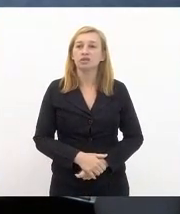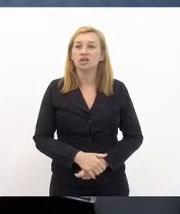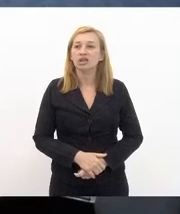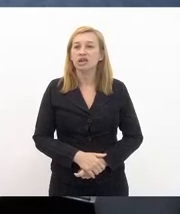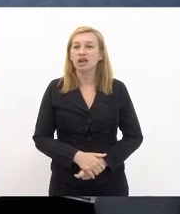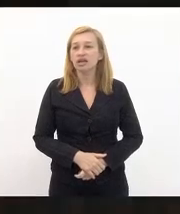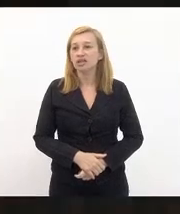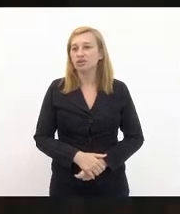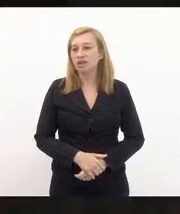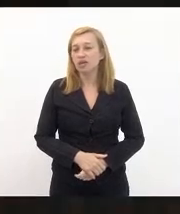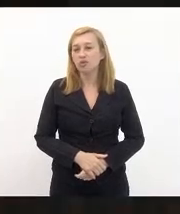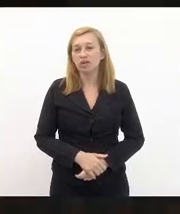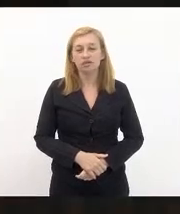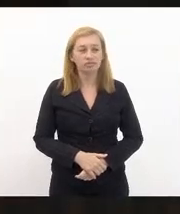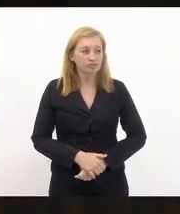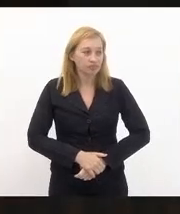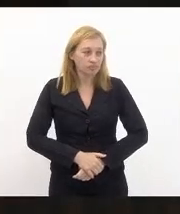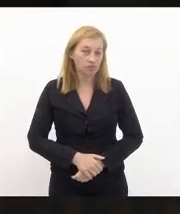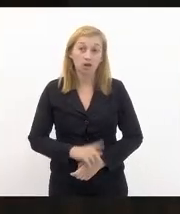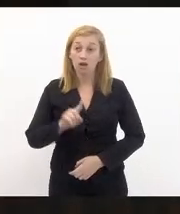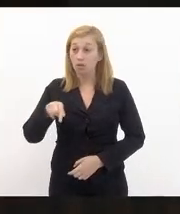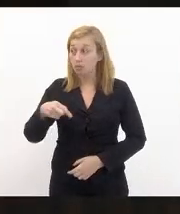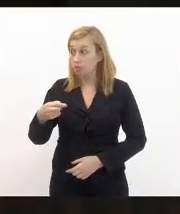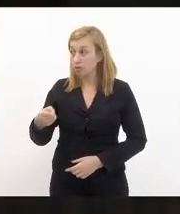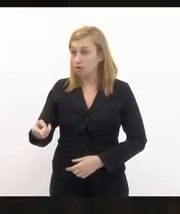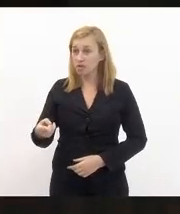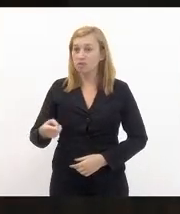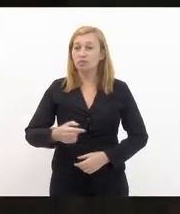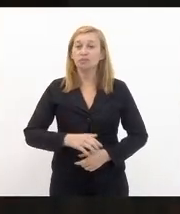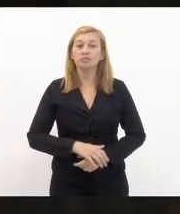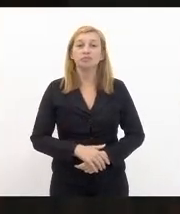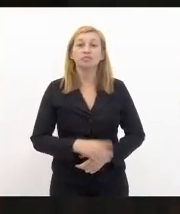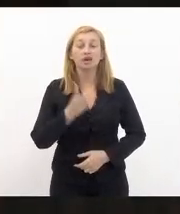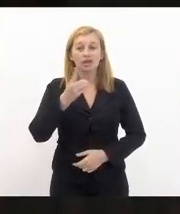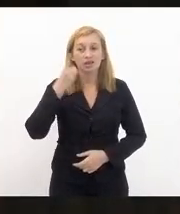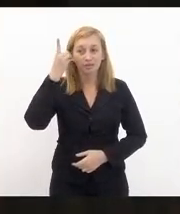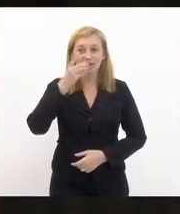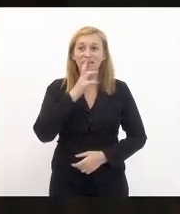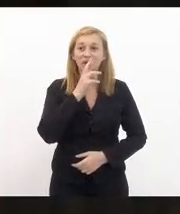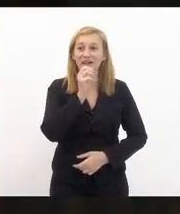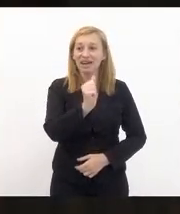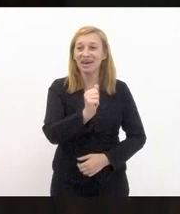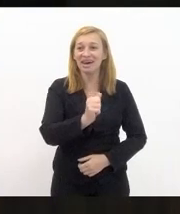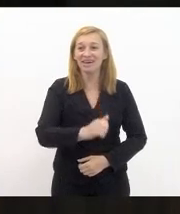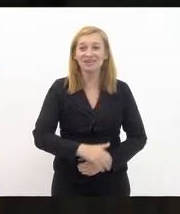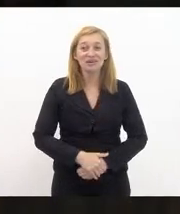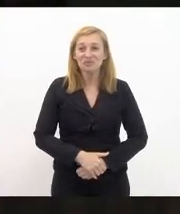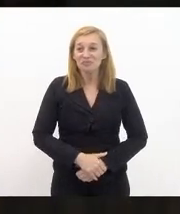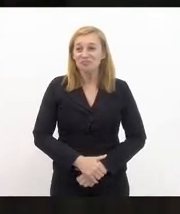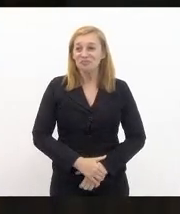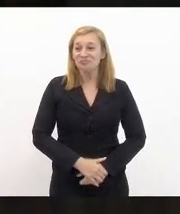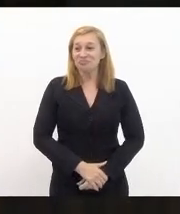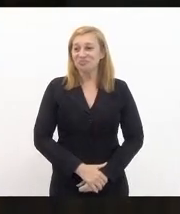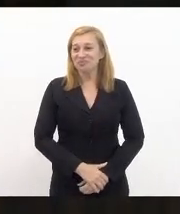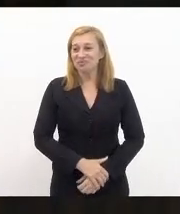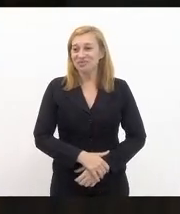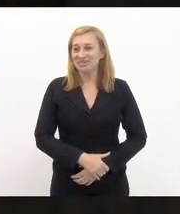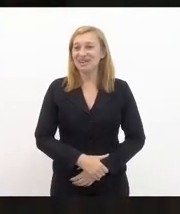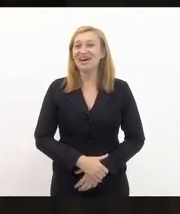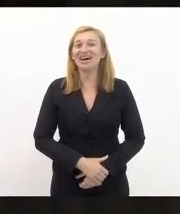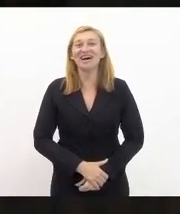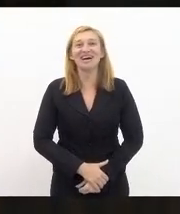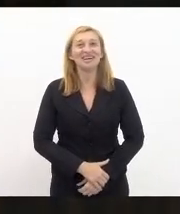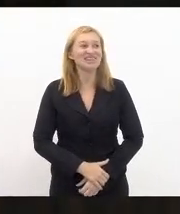obrigado deputada Renata próximo orador é o deputado Rodrigo Amorim vossa excelência dispõe de 10 minutos no tempo